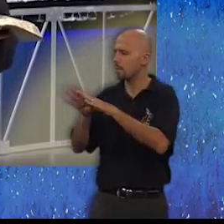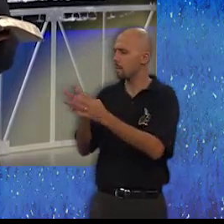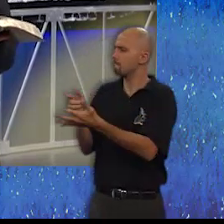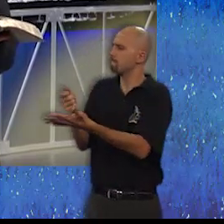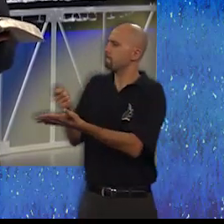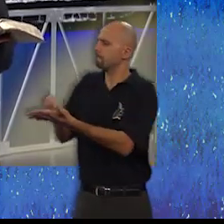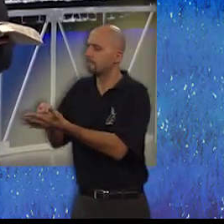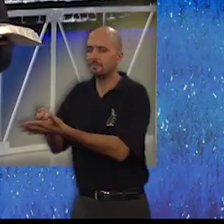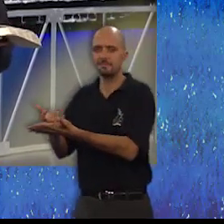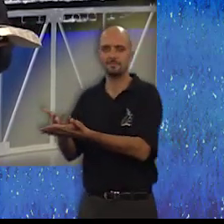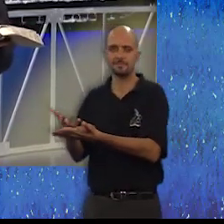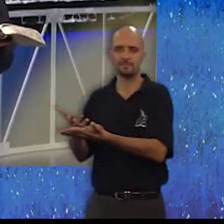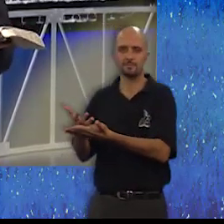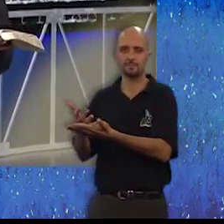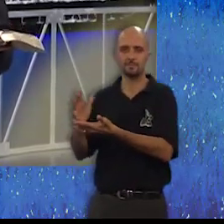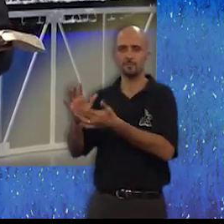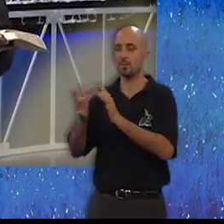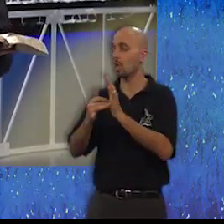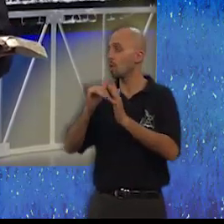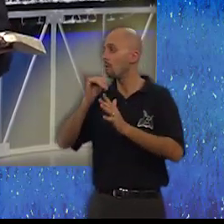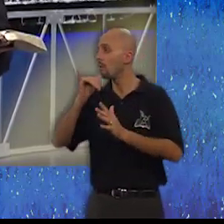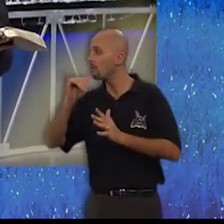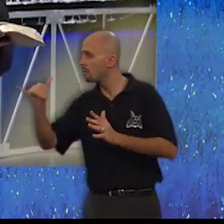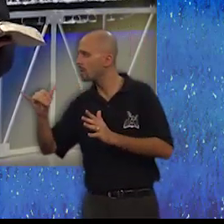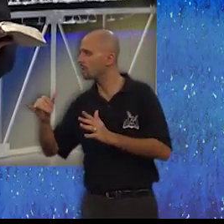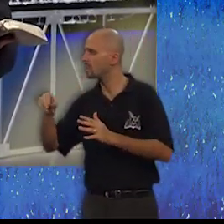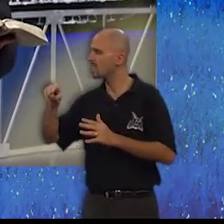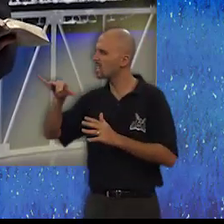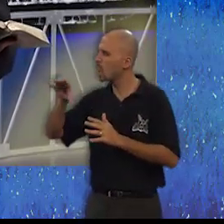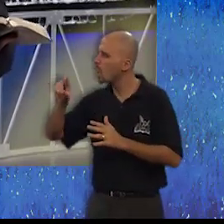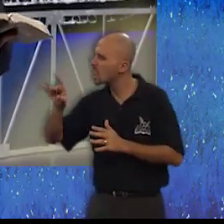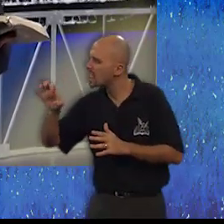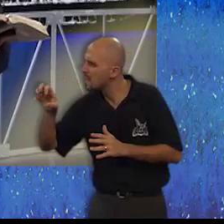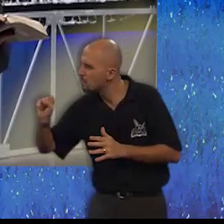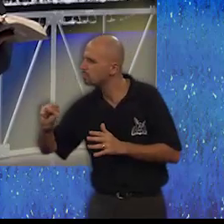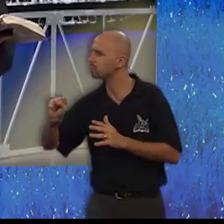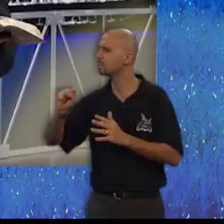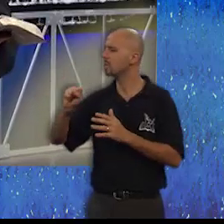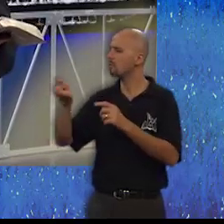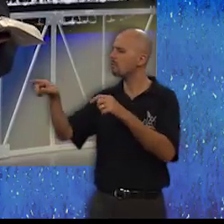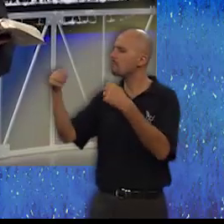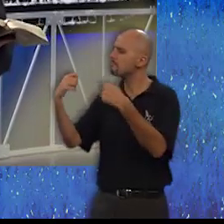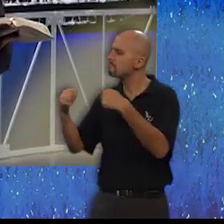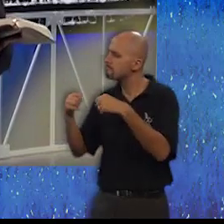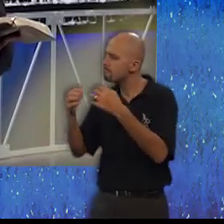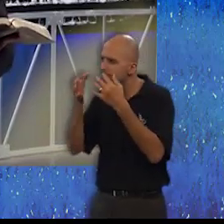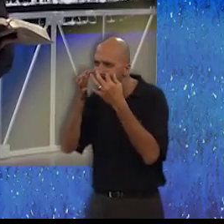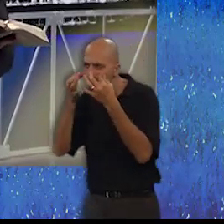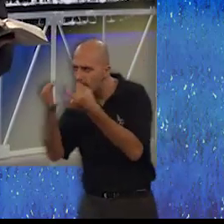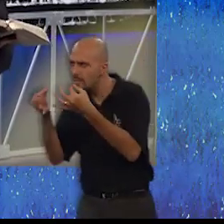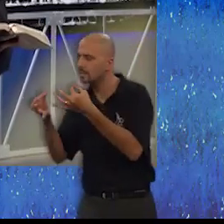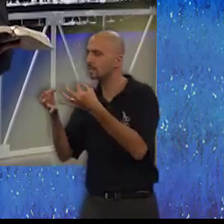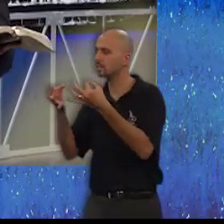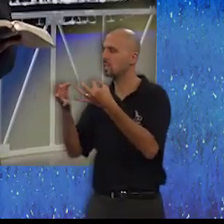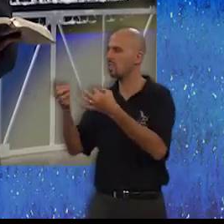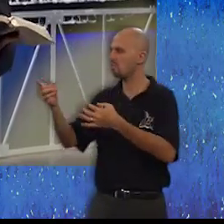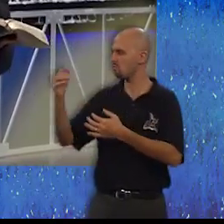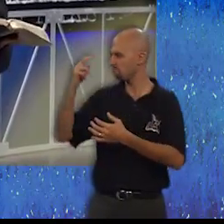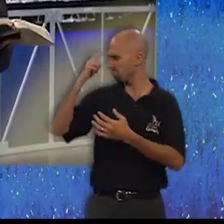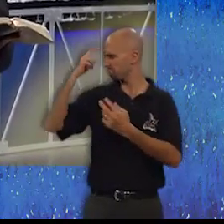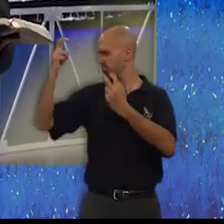E Jesus então diz: Nicodemos, para de ficar dando voltas, para de ficar buscando argumentos e tentar mostrar que você